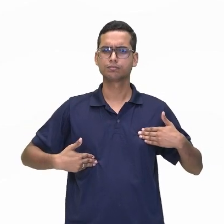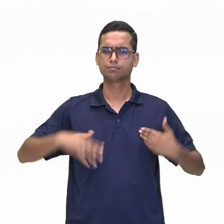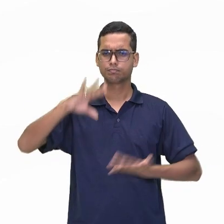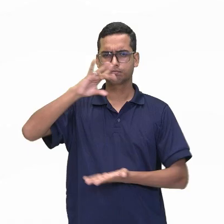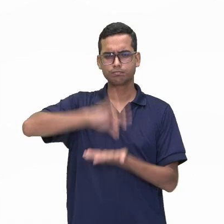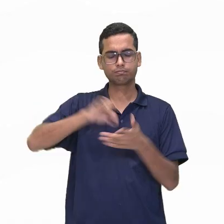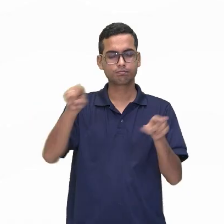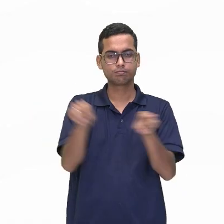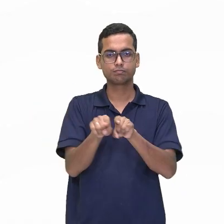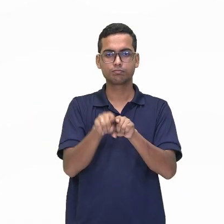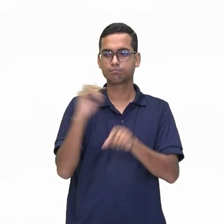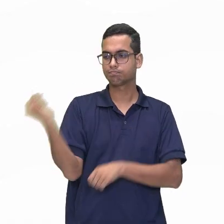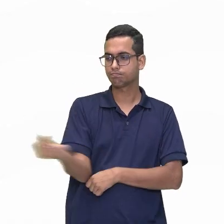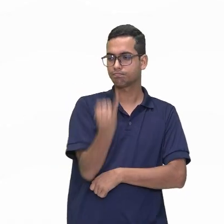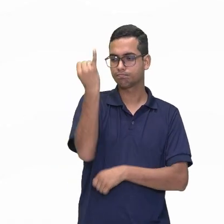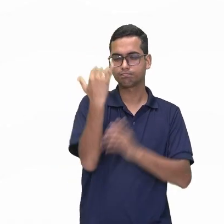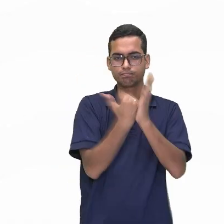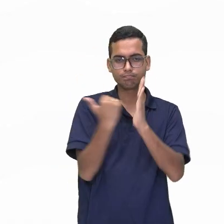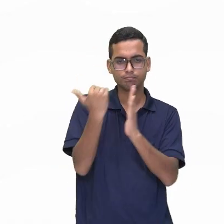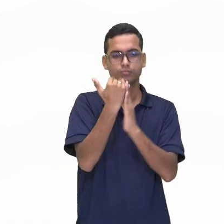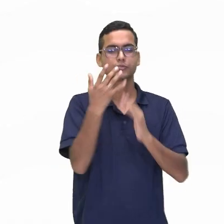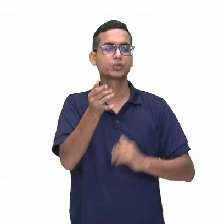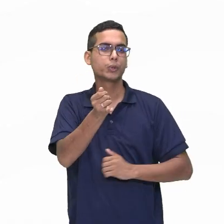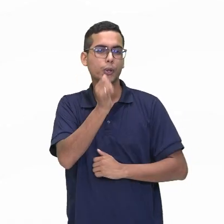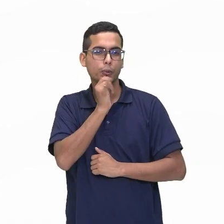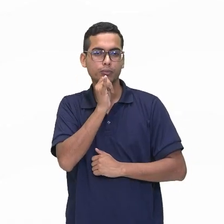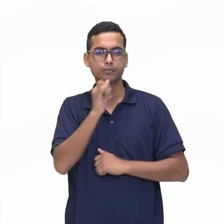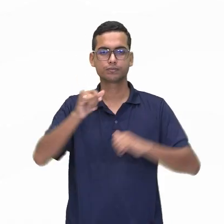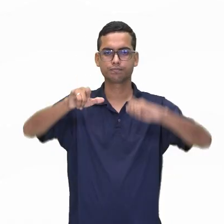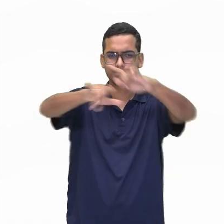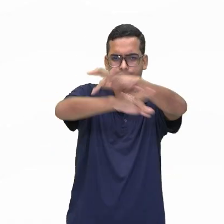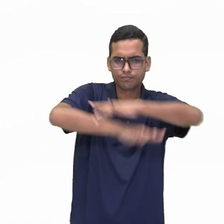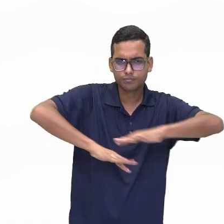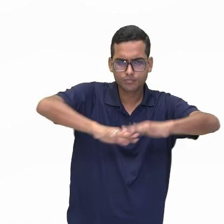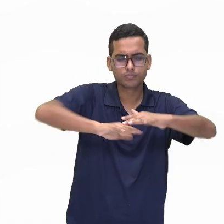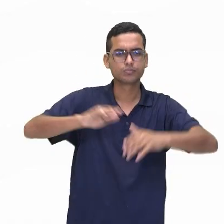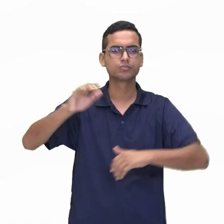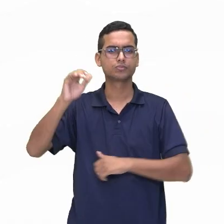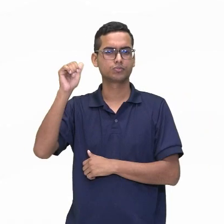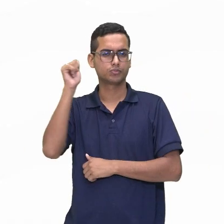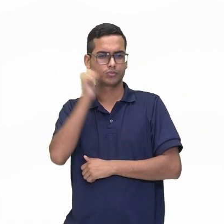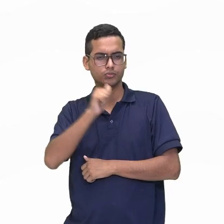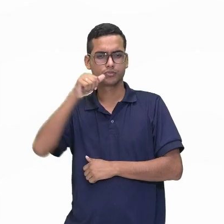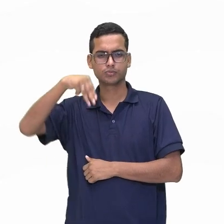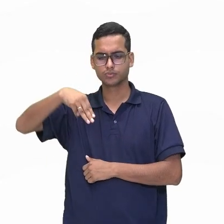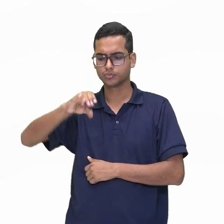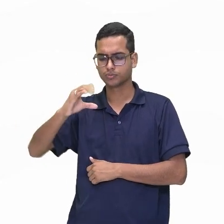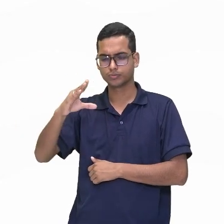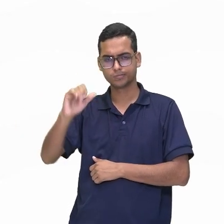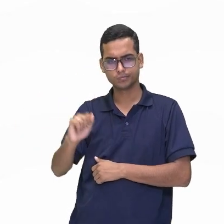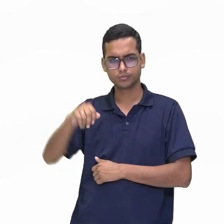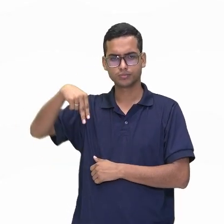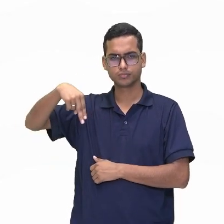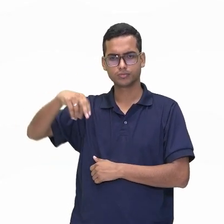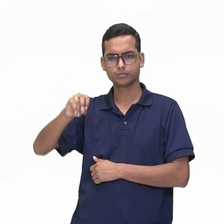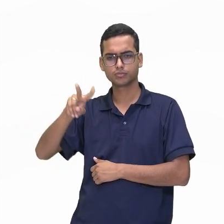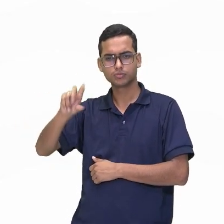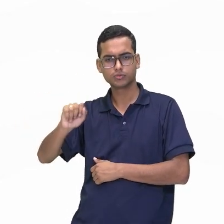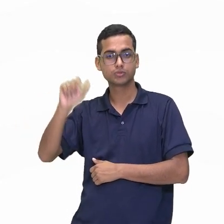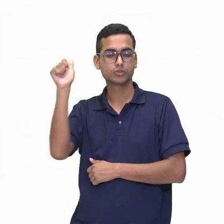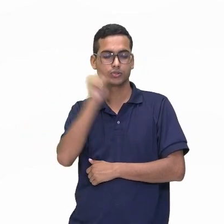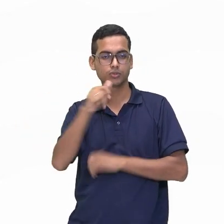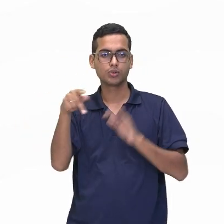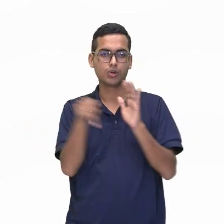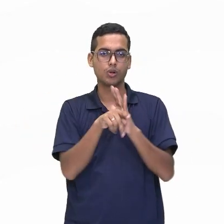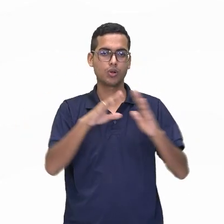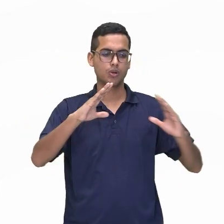mais significativo. Temos, por exemplo, o ritual da moça nova, que antes da cerimônia, a moça fica reclusa.